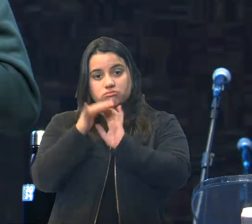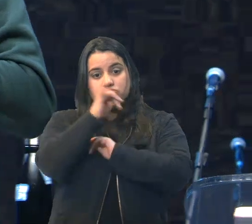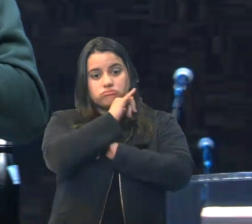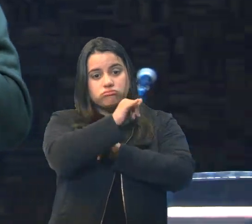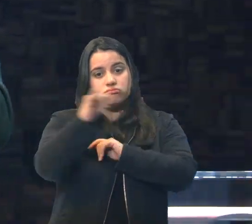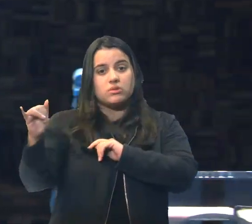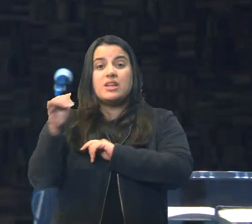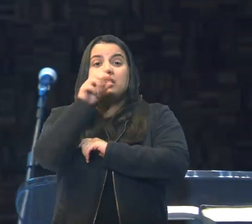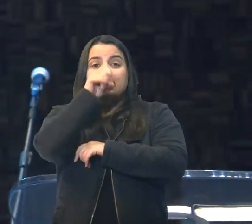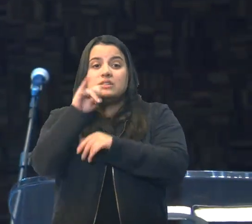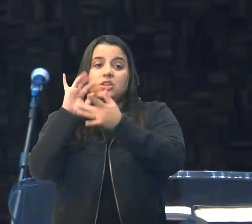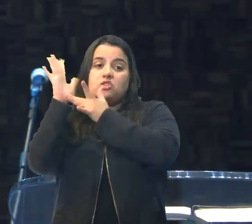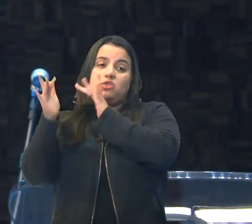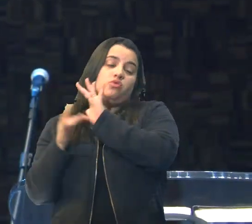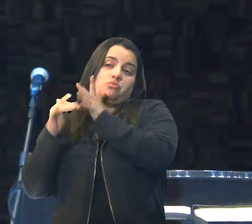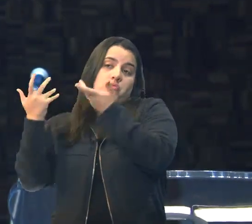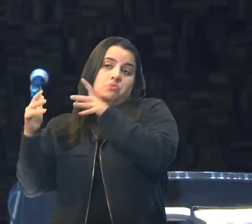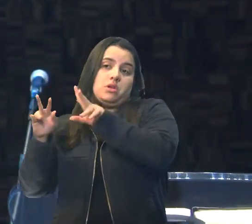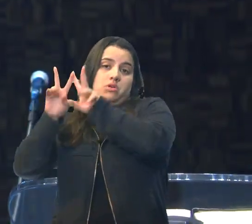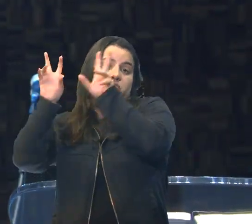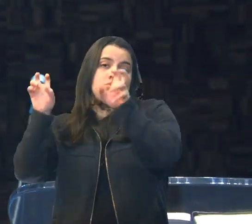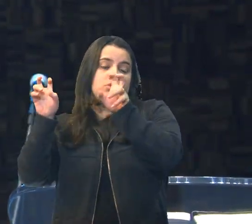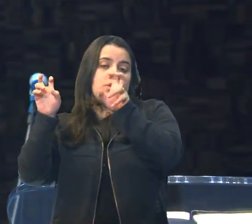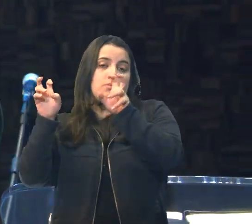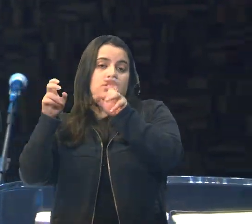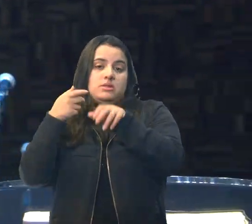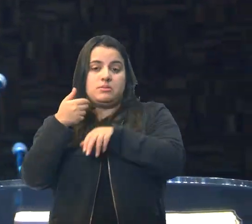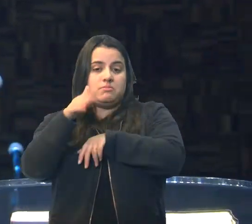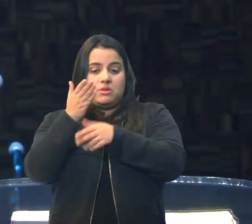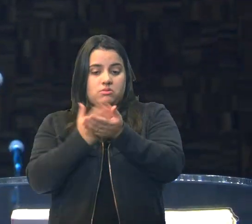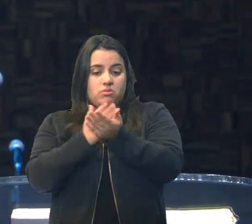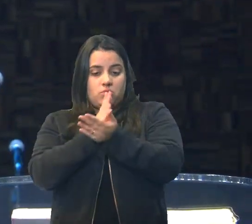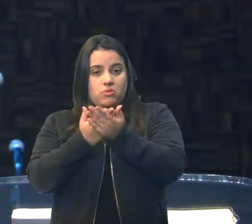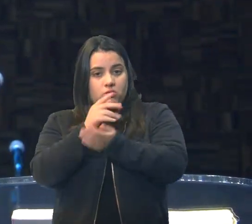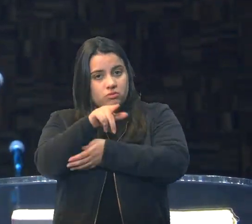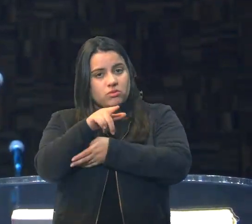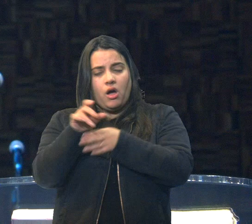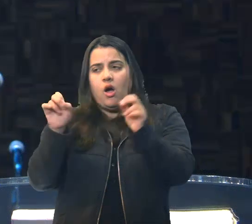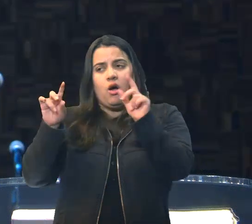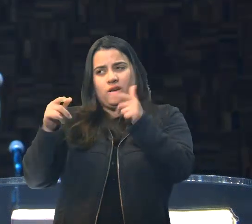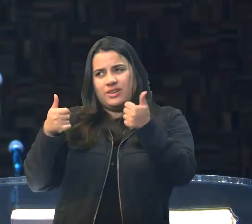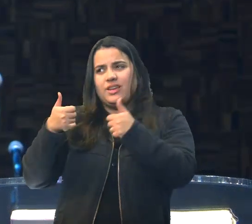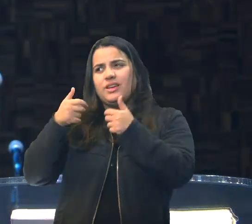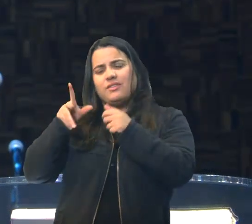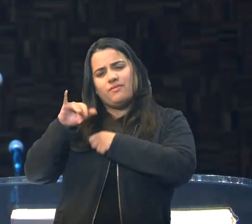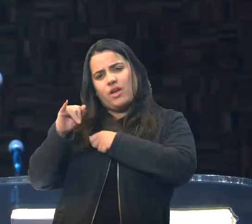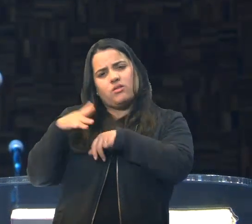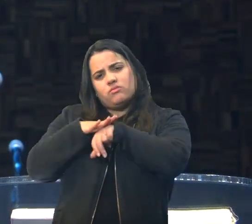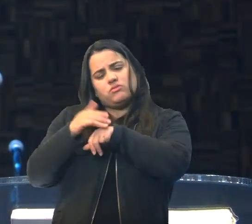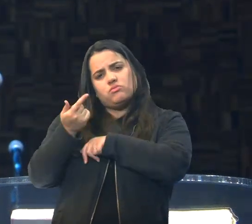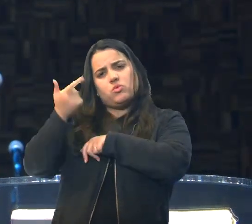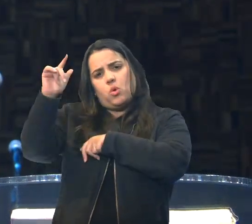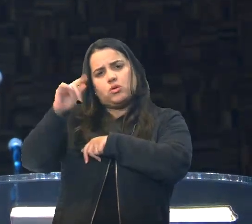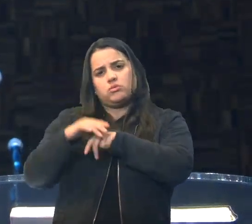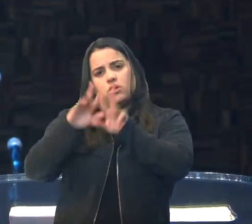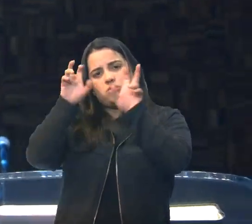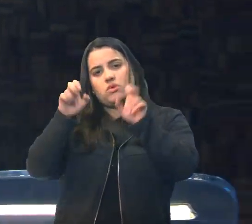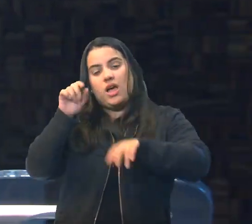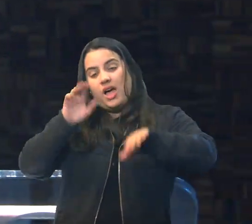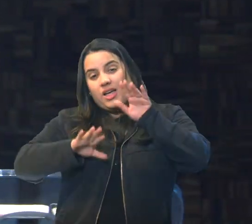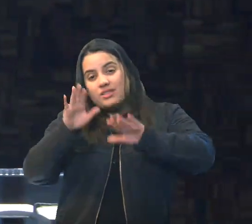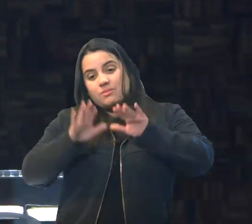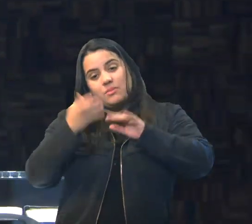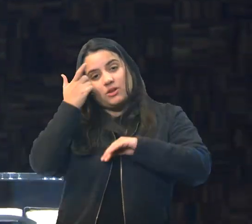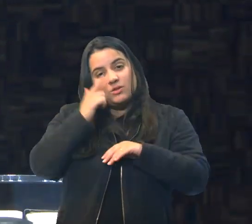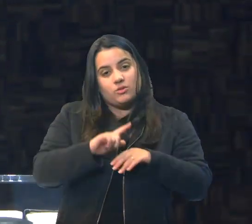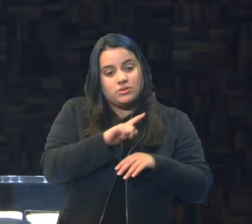Se Ele não quer falar sobre os assuntos que mais te incomodam, deixa Ele falar sobre outros. Ele sabe o que Ele está fazendo. Às vezes, para chegar no lugar que